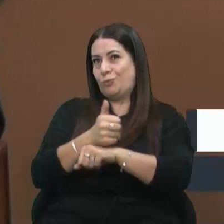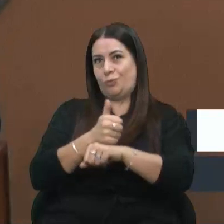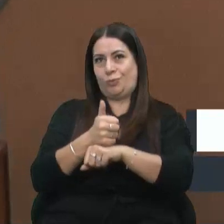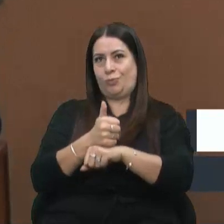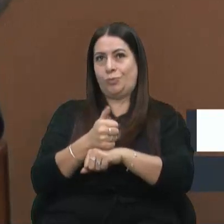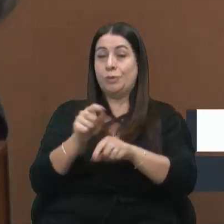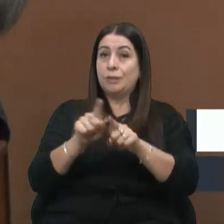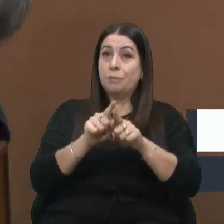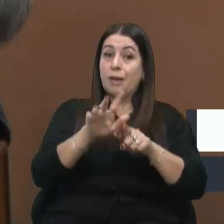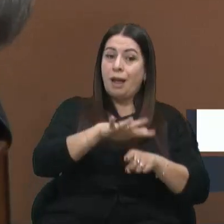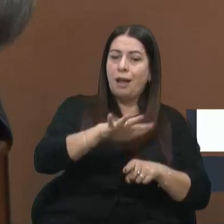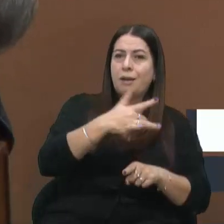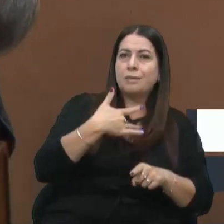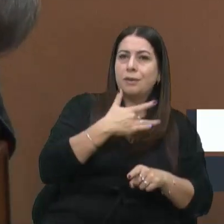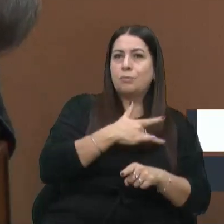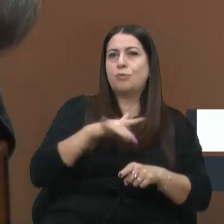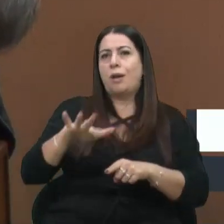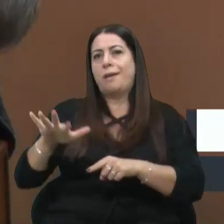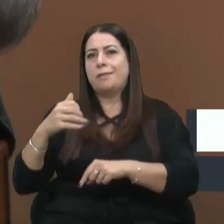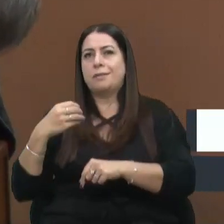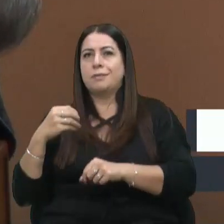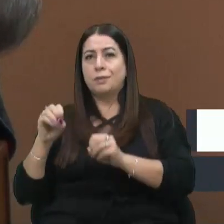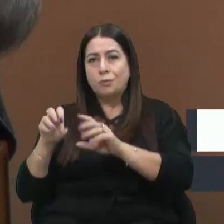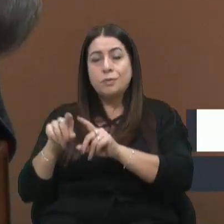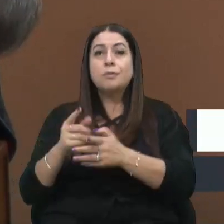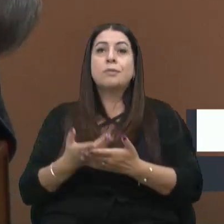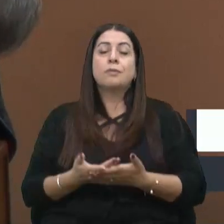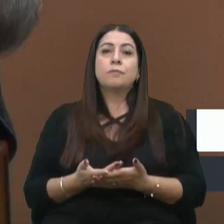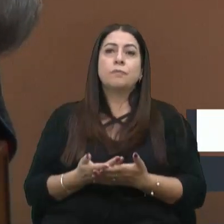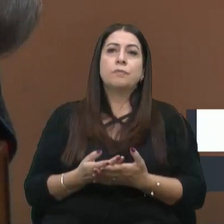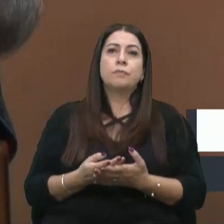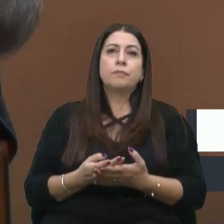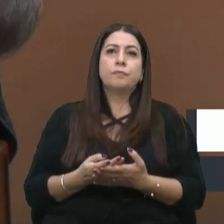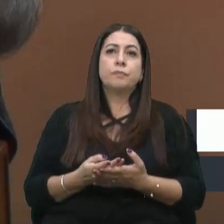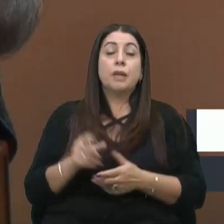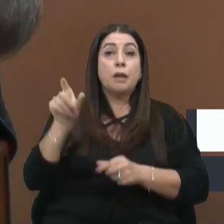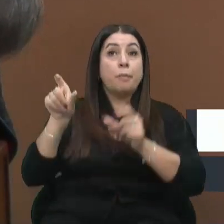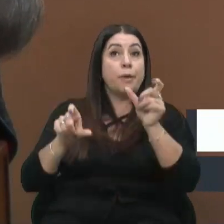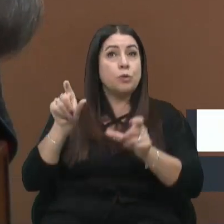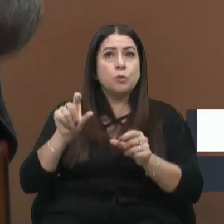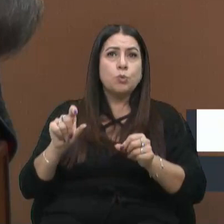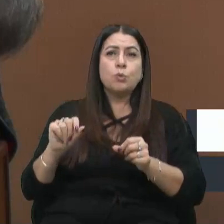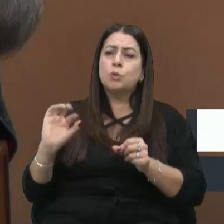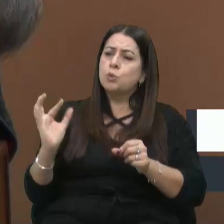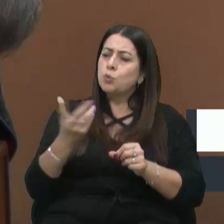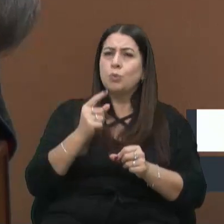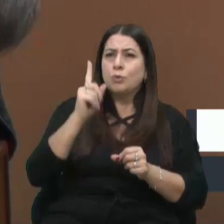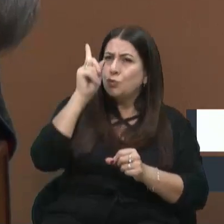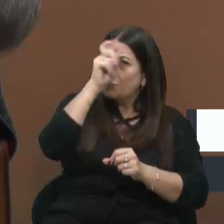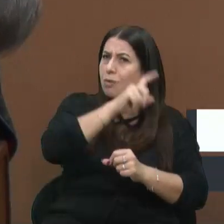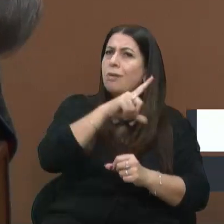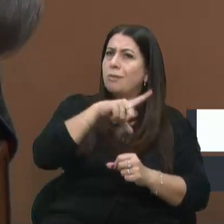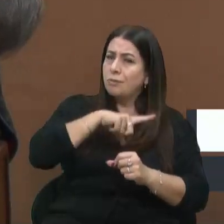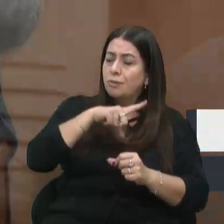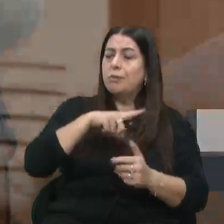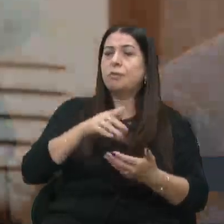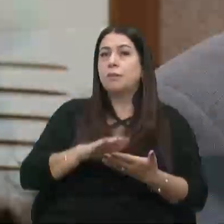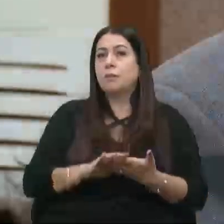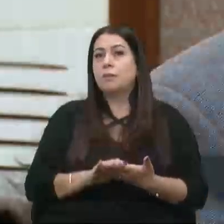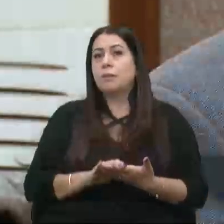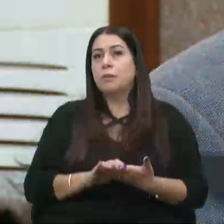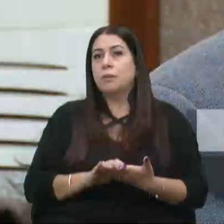tanto da área da saúde da educação pessoas que diante de todas as dificuldades que